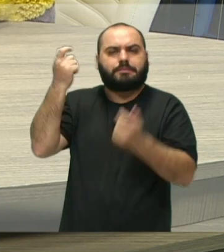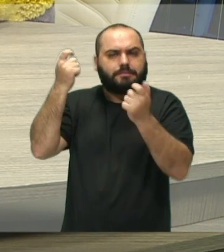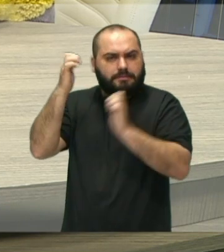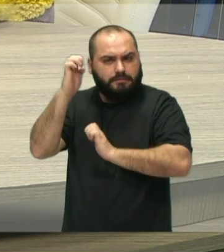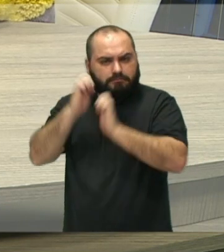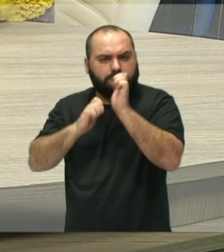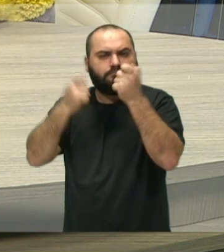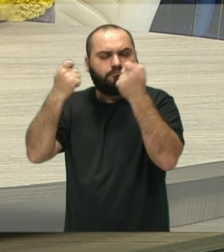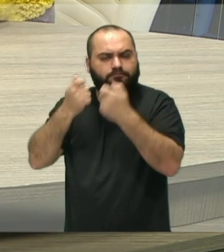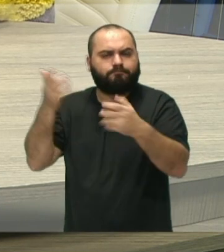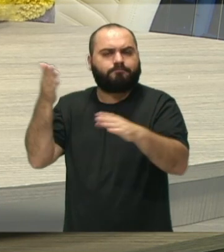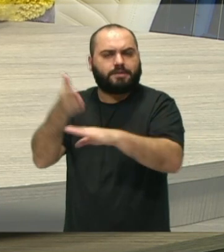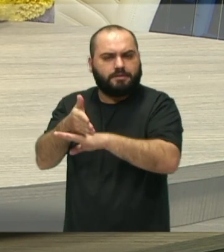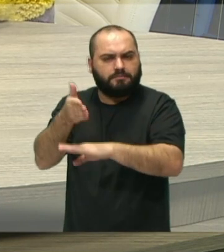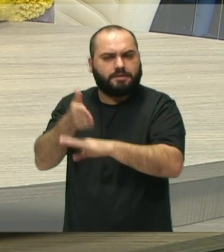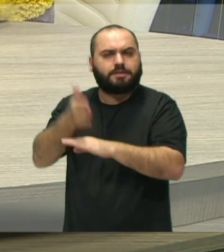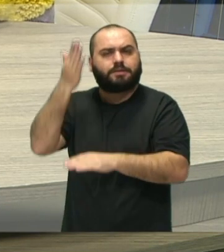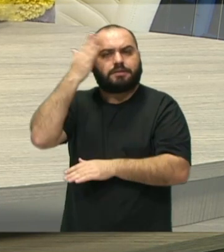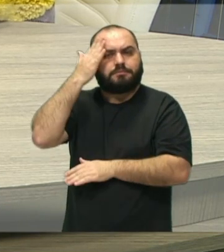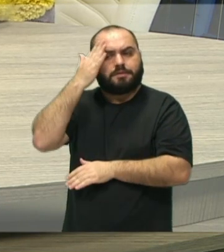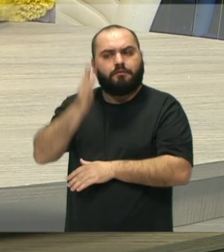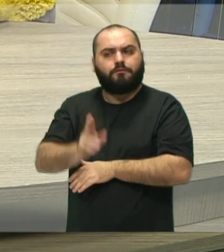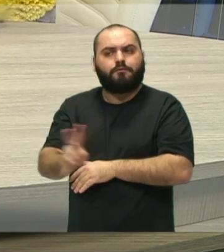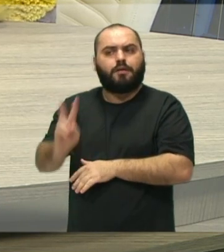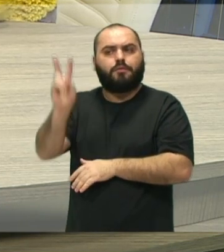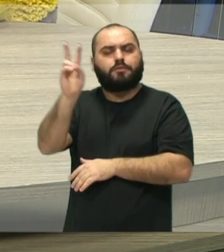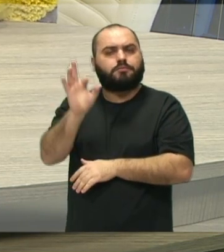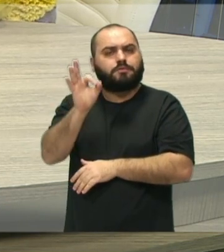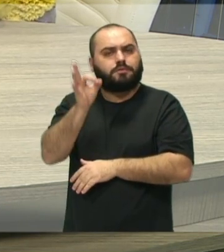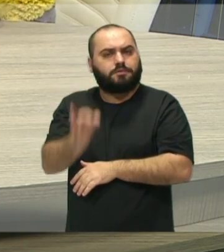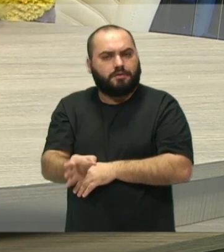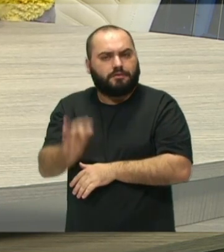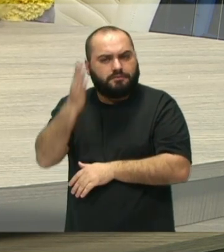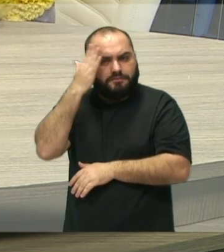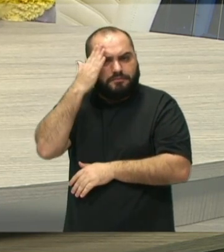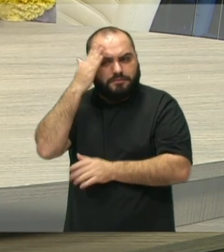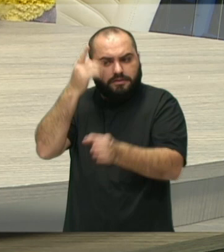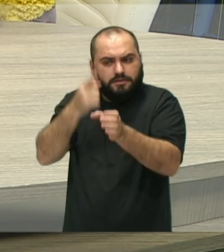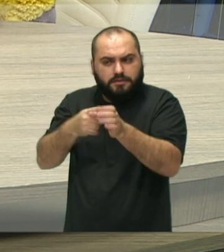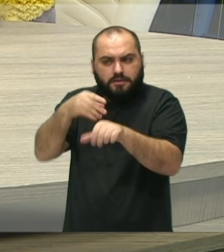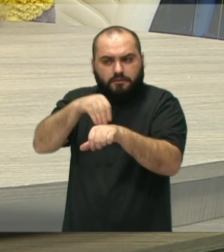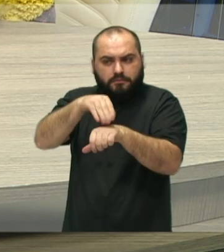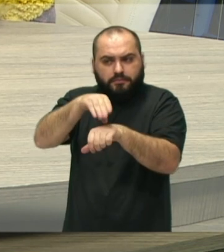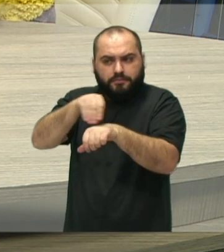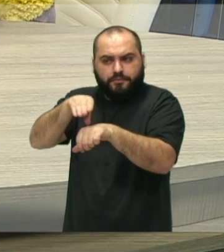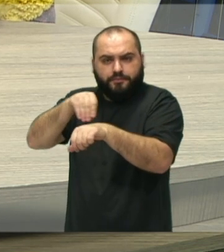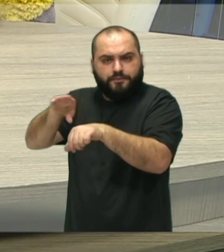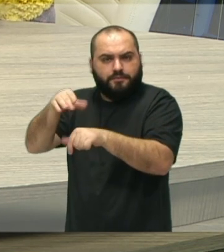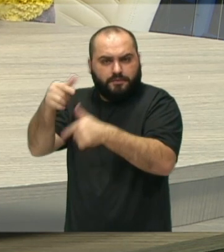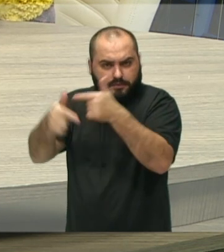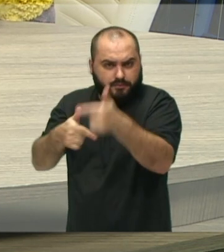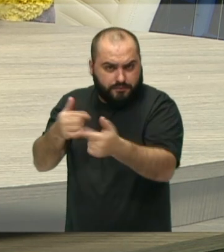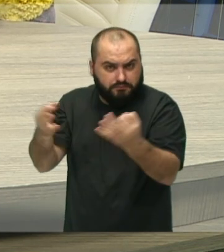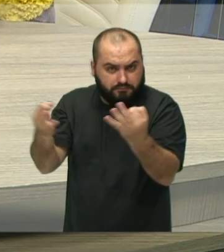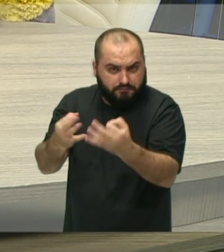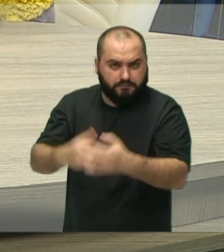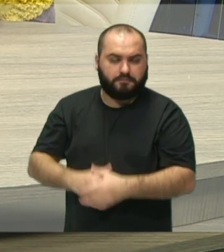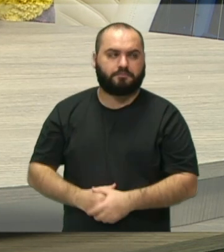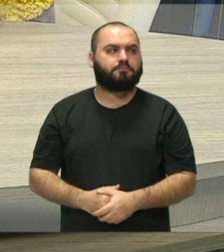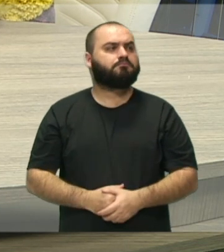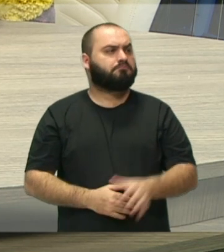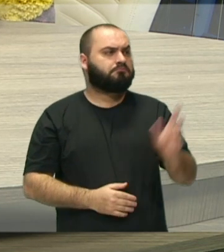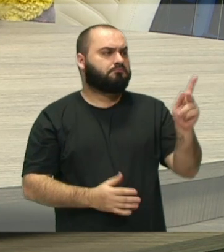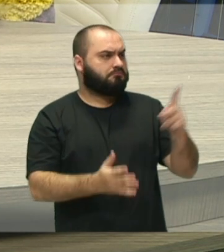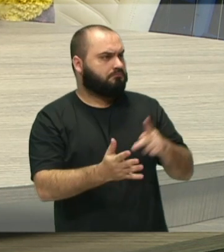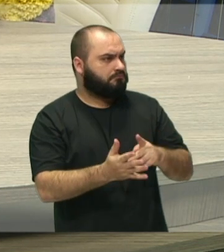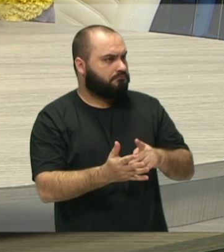participar, porque aí ele vai poder saber e dar valor mais para aquilo que a cidade está oferecendo de serviço, né? Sem dúvida, Elis. Nada melhor do